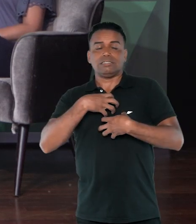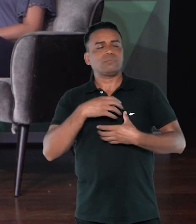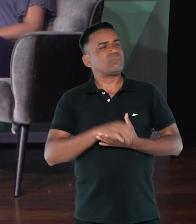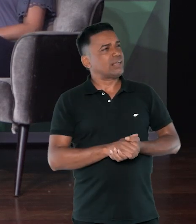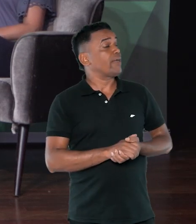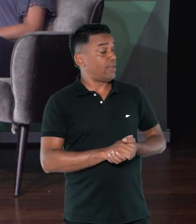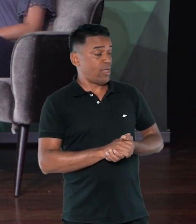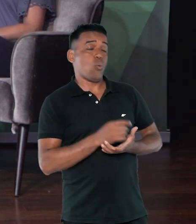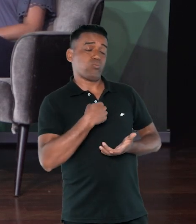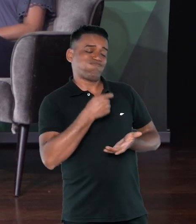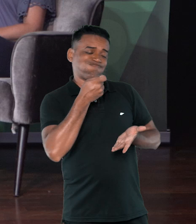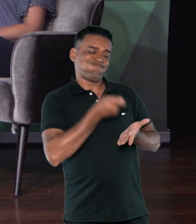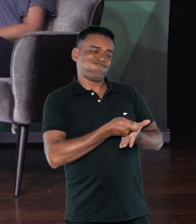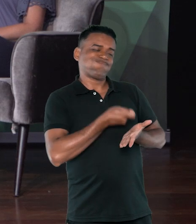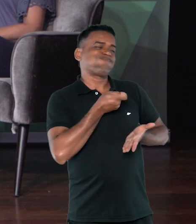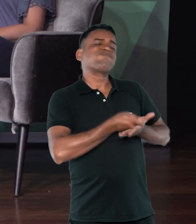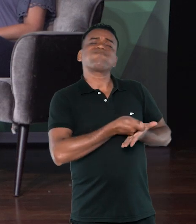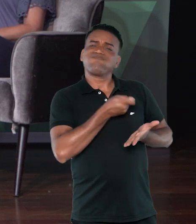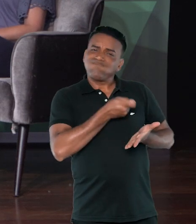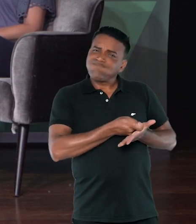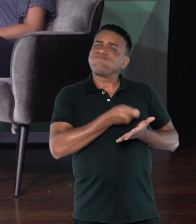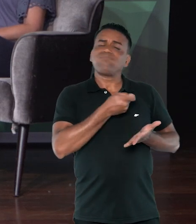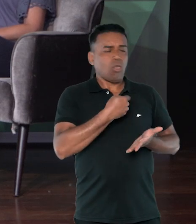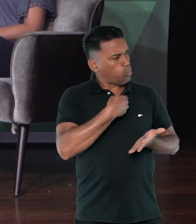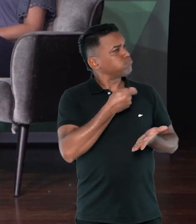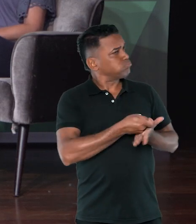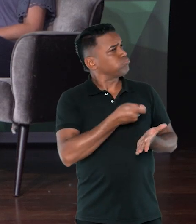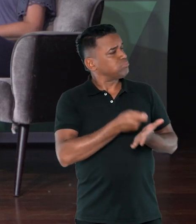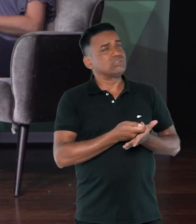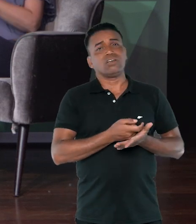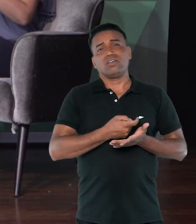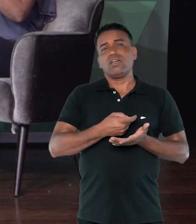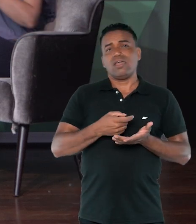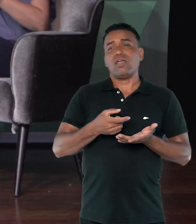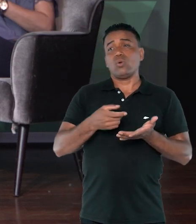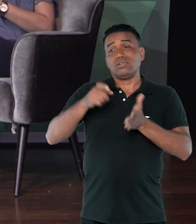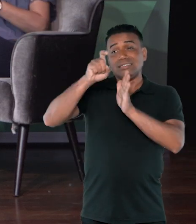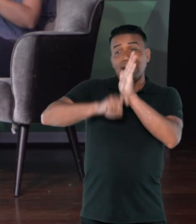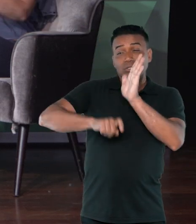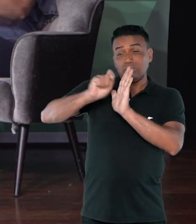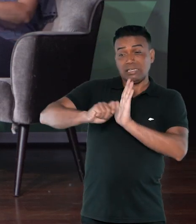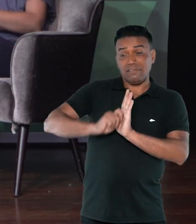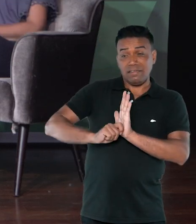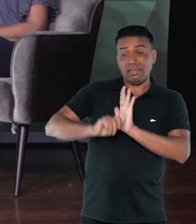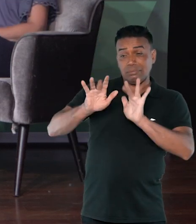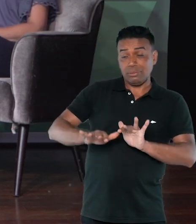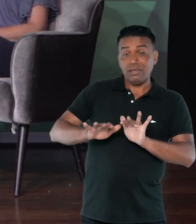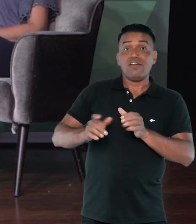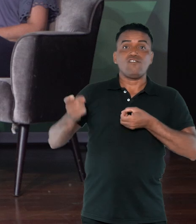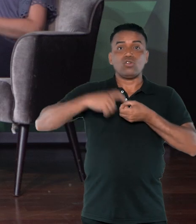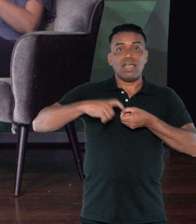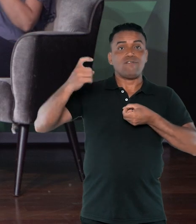também é escritora, né, e muito leitora também. Então, eu ia imprimindo cada conto, passava para